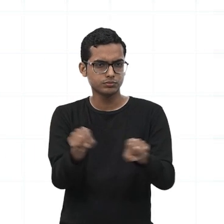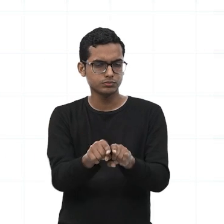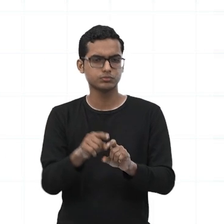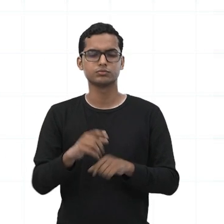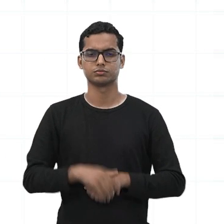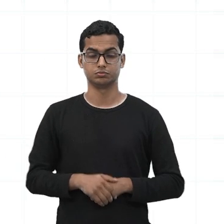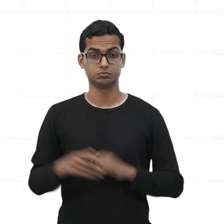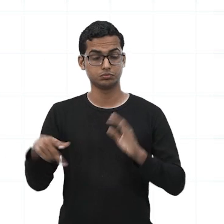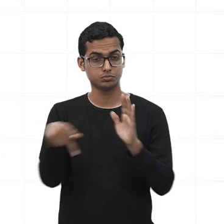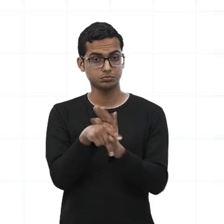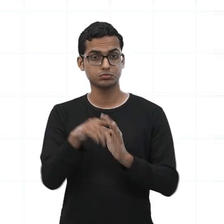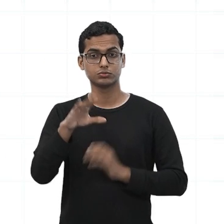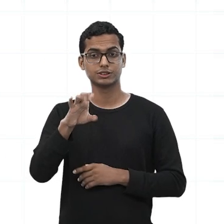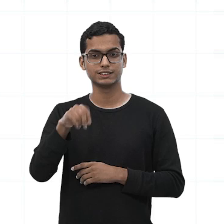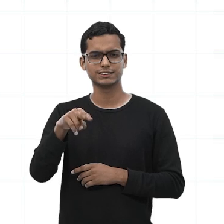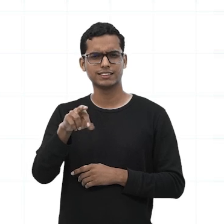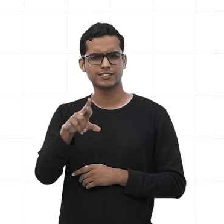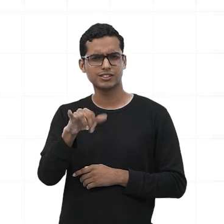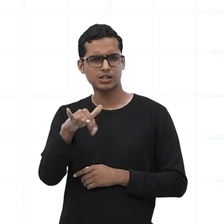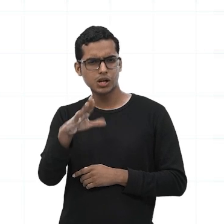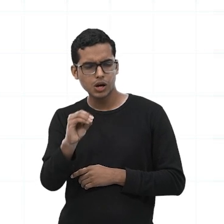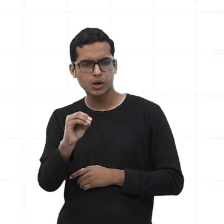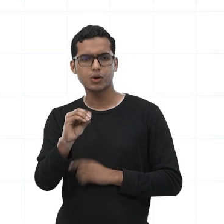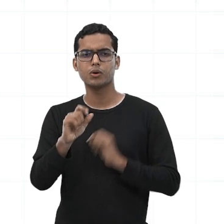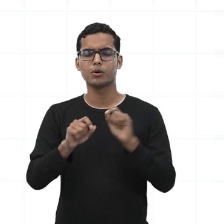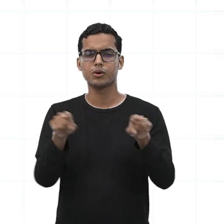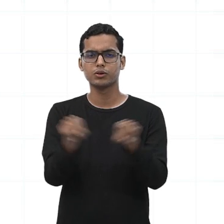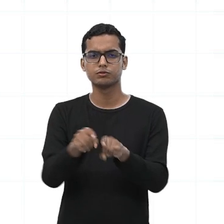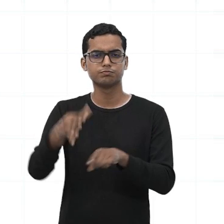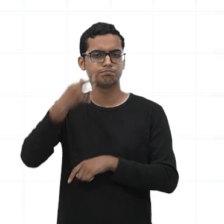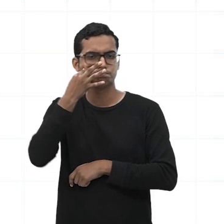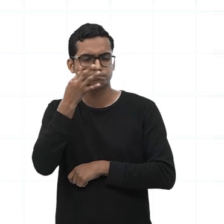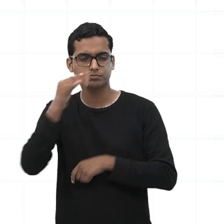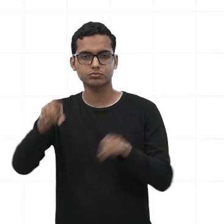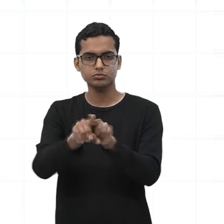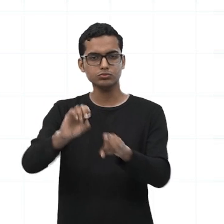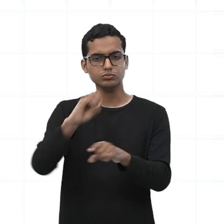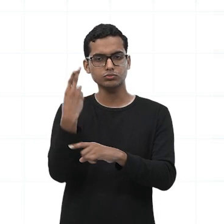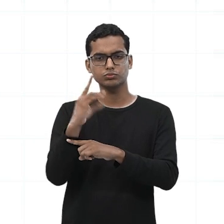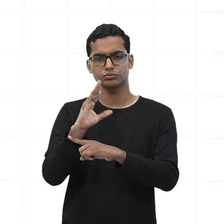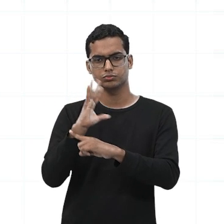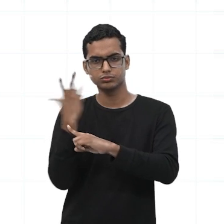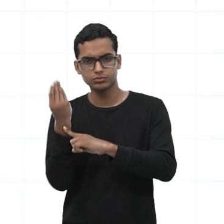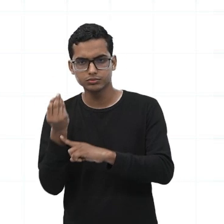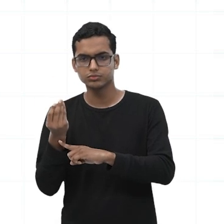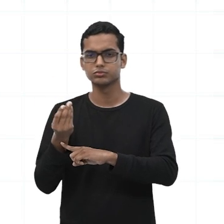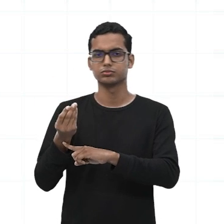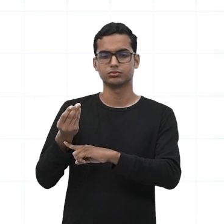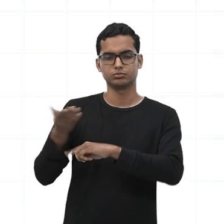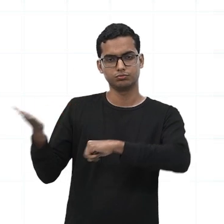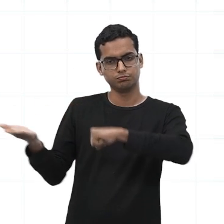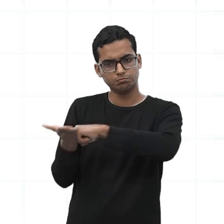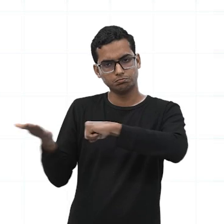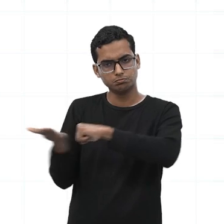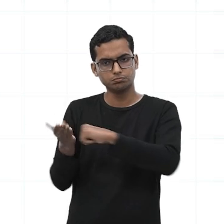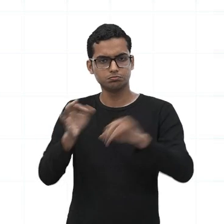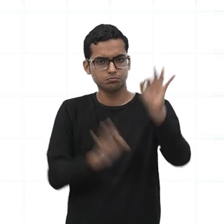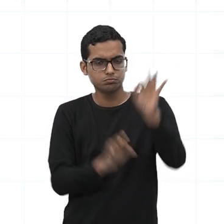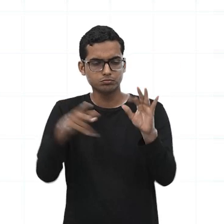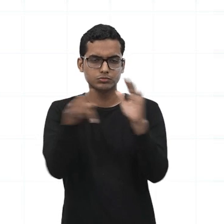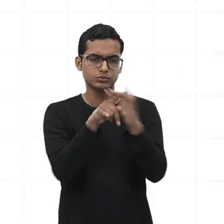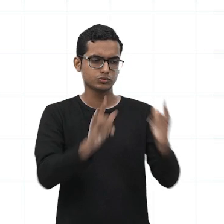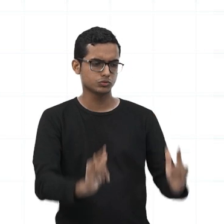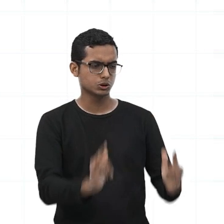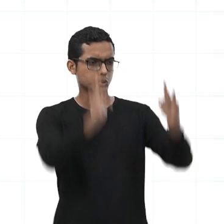cenário físico, por exemplo. Se for, por exemplo, na arte contemporânea, ele vai montar um apartamento,